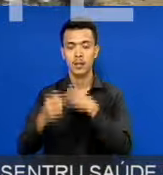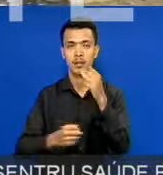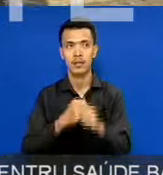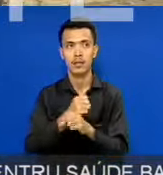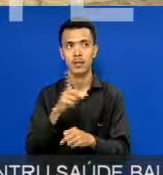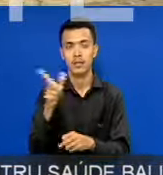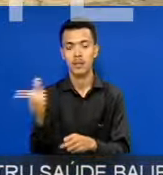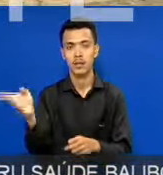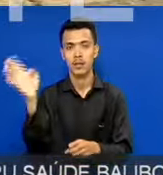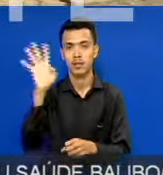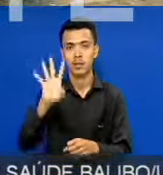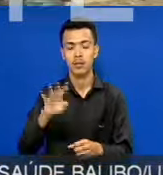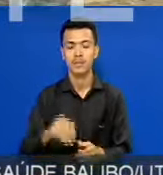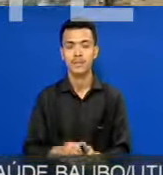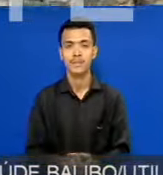ia ailarang.